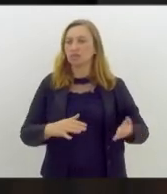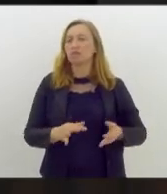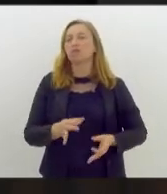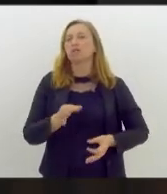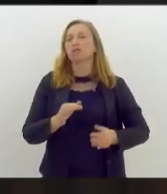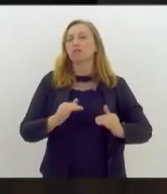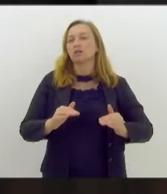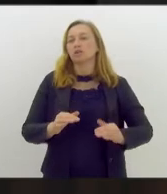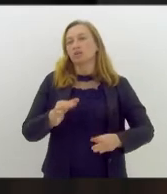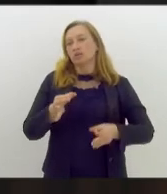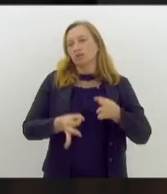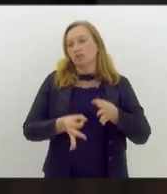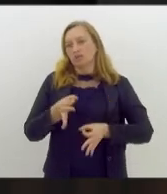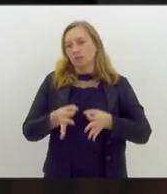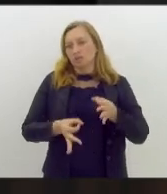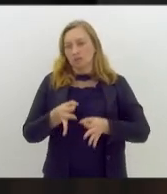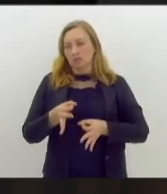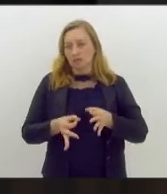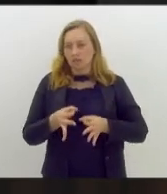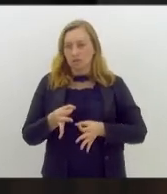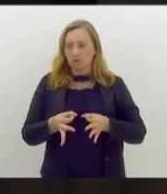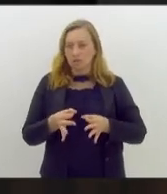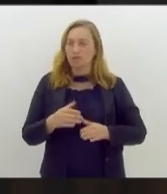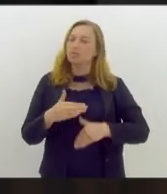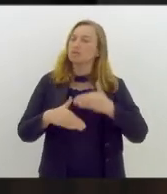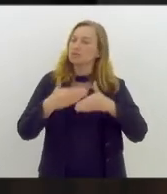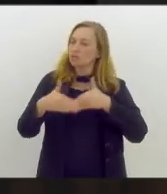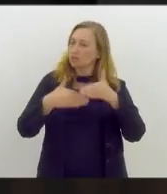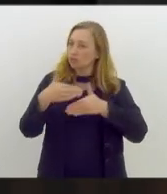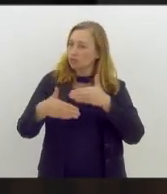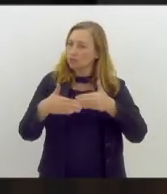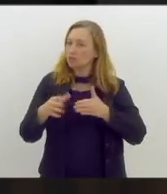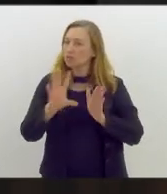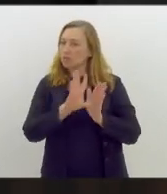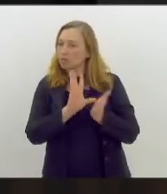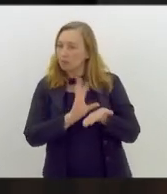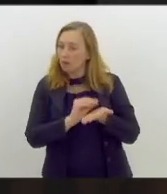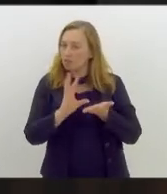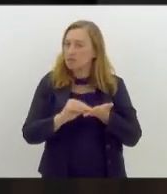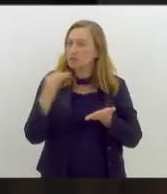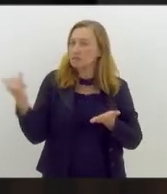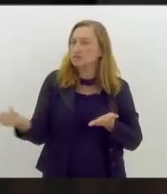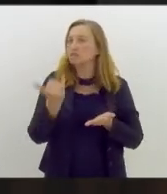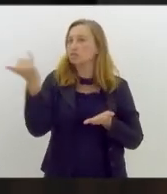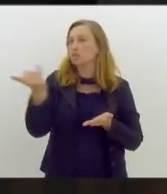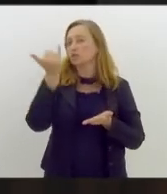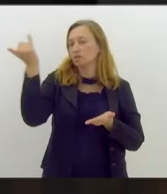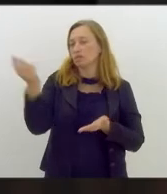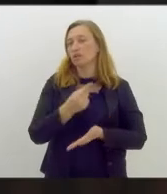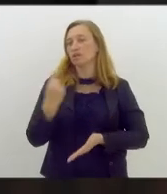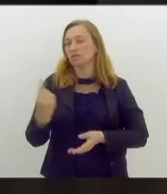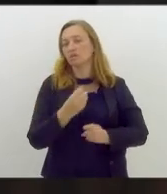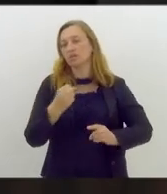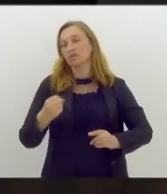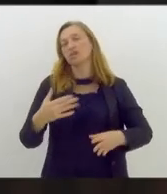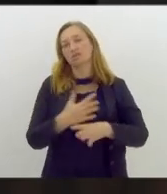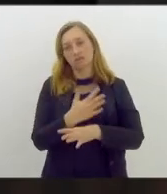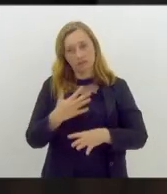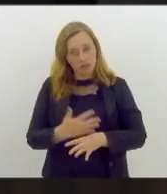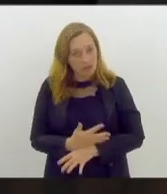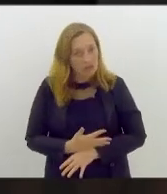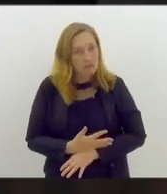de Justiça, e por desenvolver e levantar pautas tão importantes para a nossa cidade